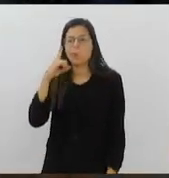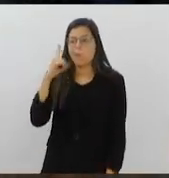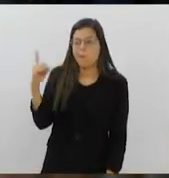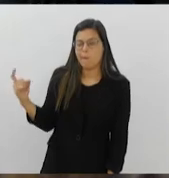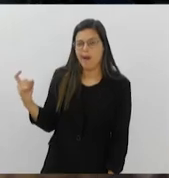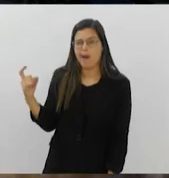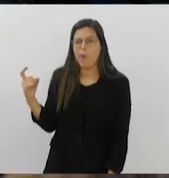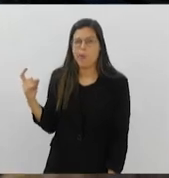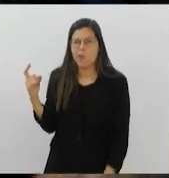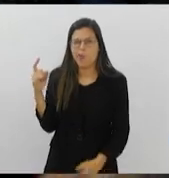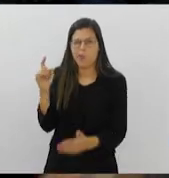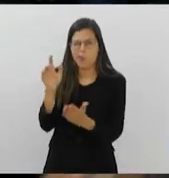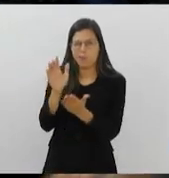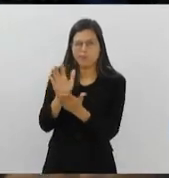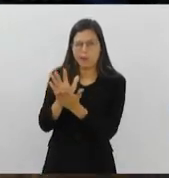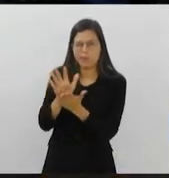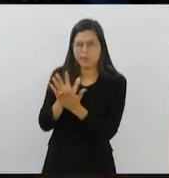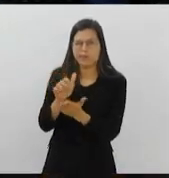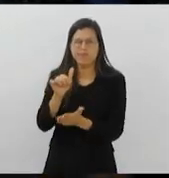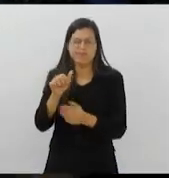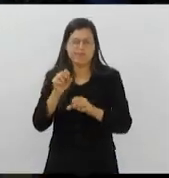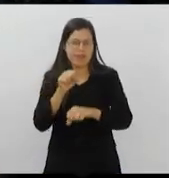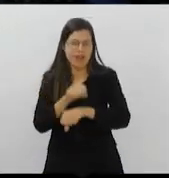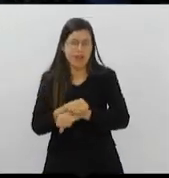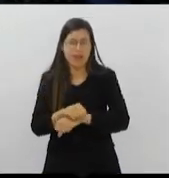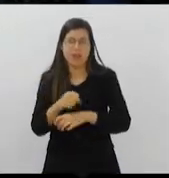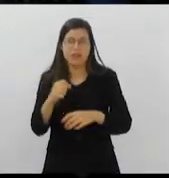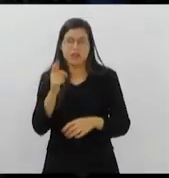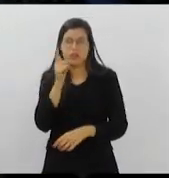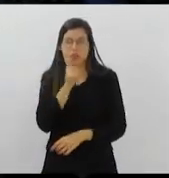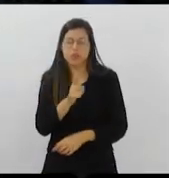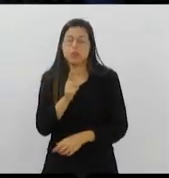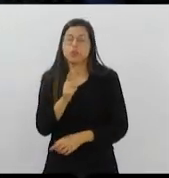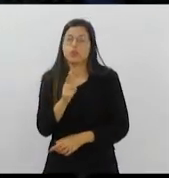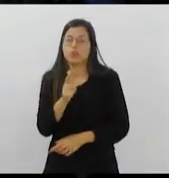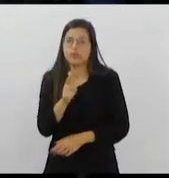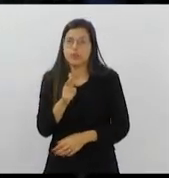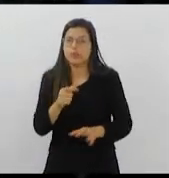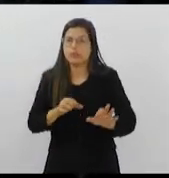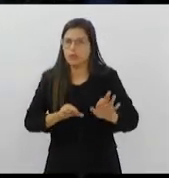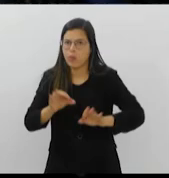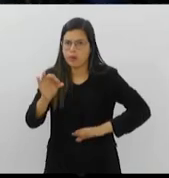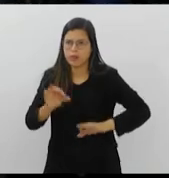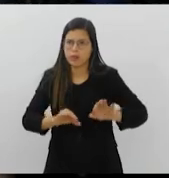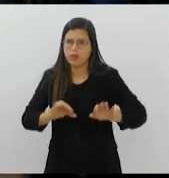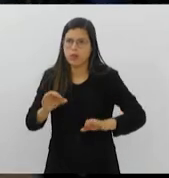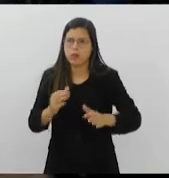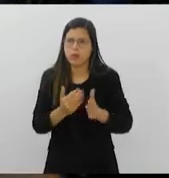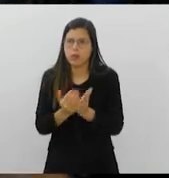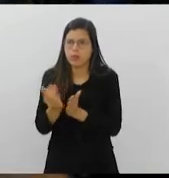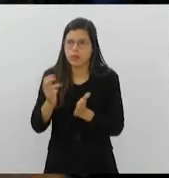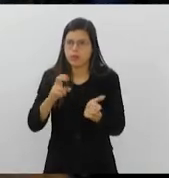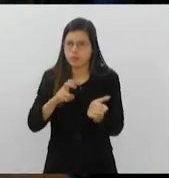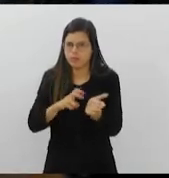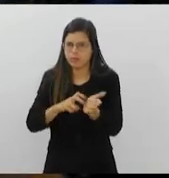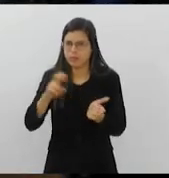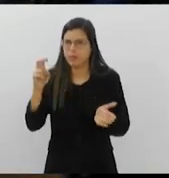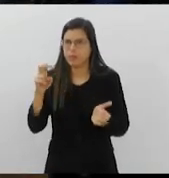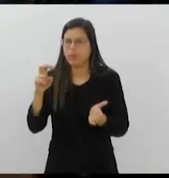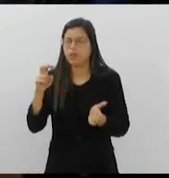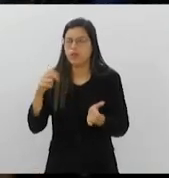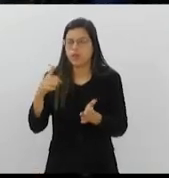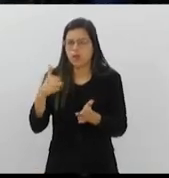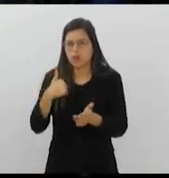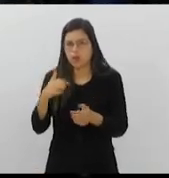gente poder aqui articular aquilo que foi, no início da manhã, uma conversa que eu e o deputado Luiz